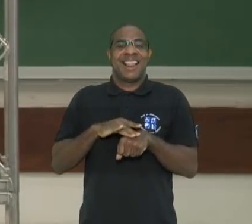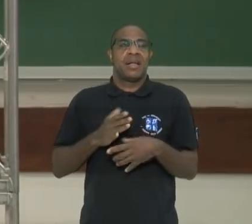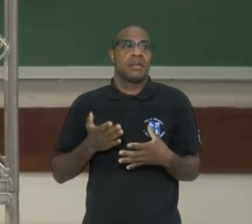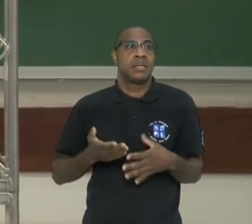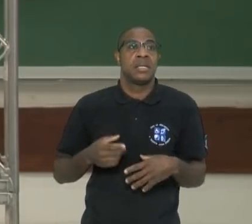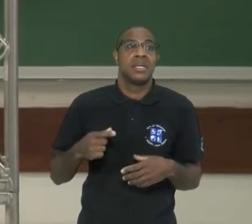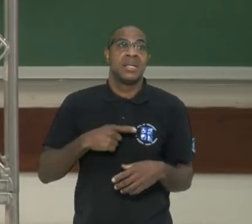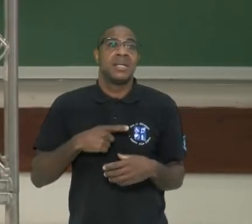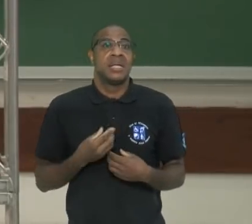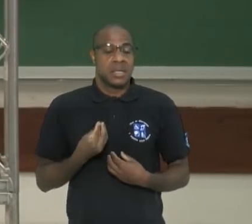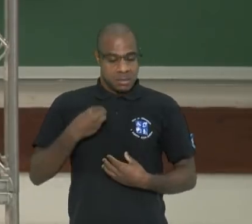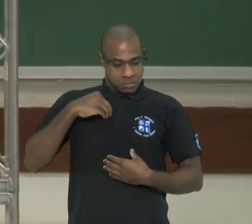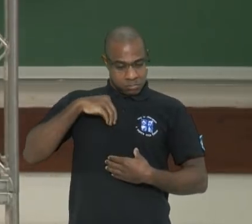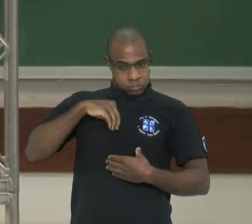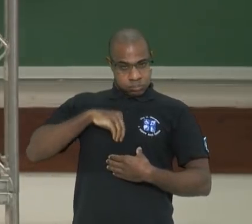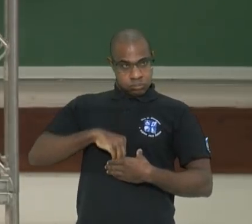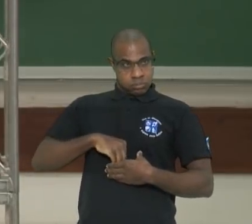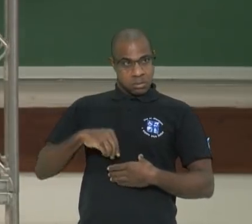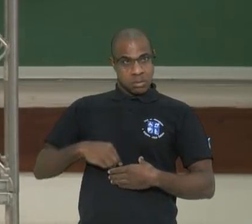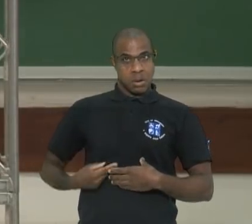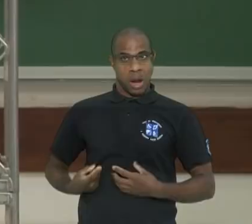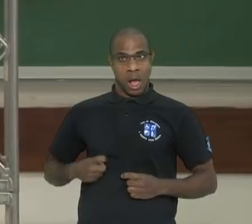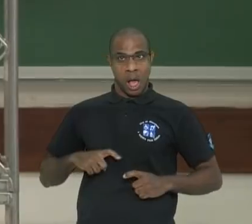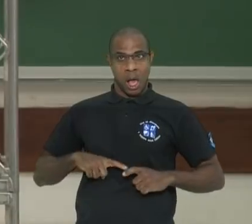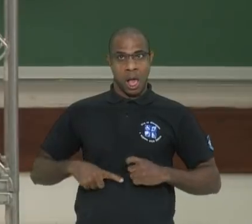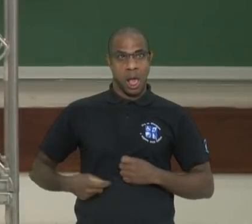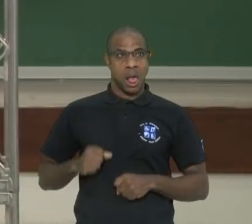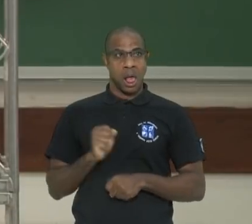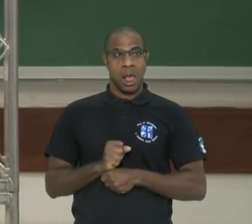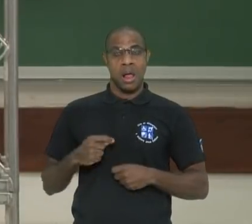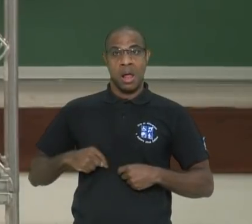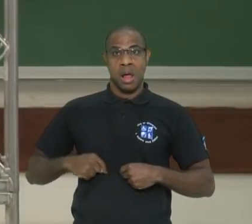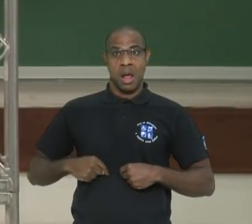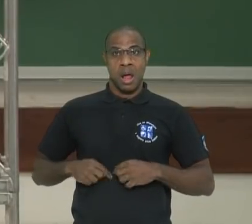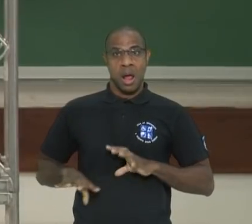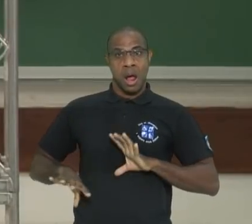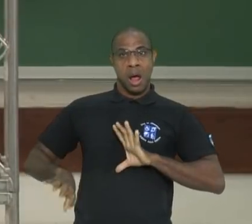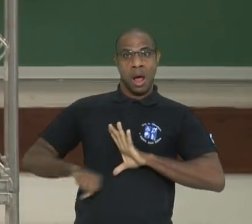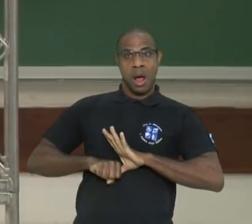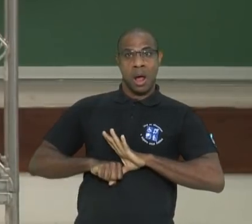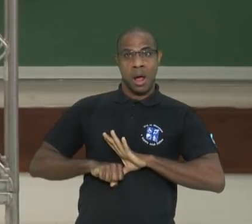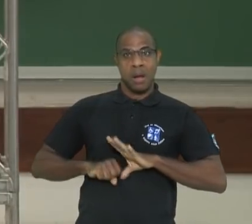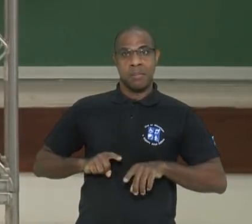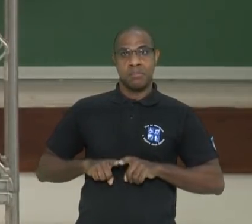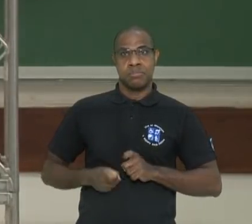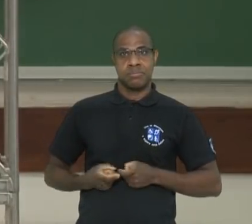seu intestino, as suas fezes acabam transmitindo esse protozoário para o ser humano.